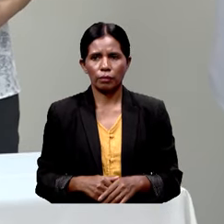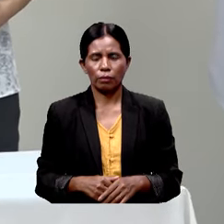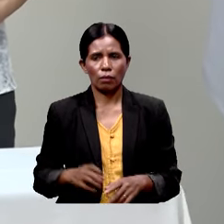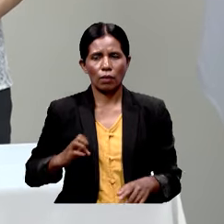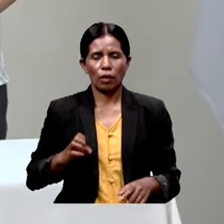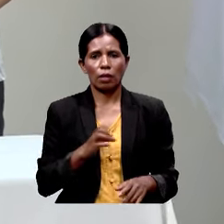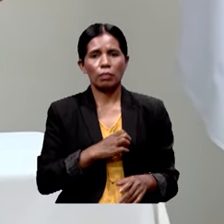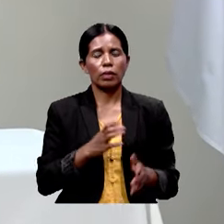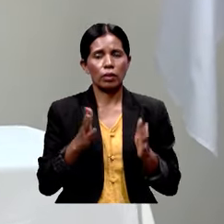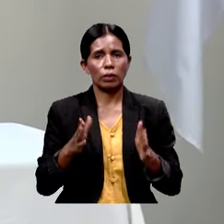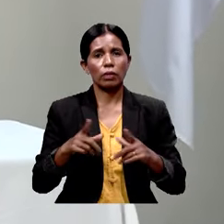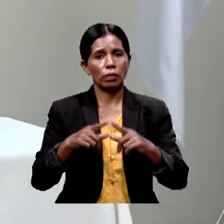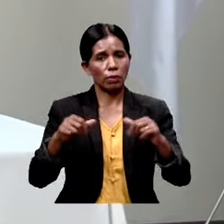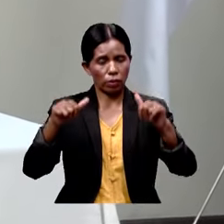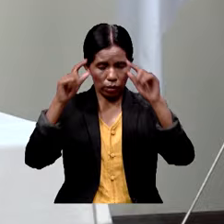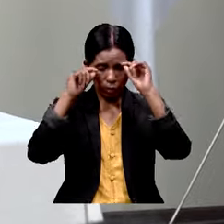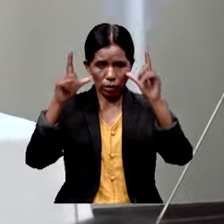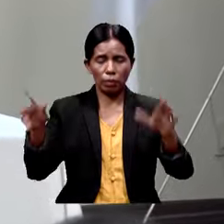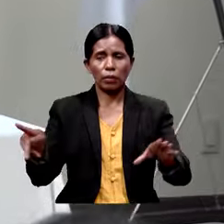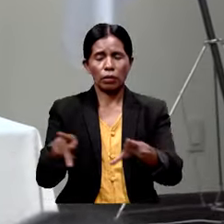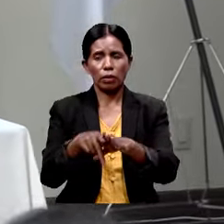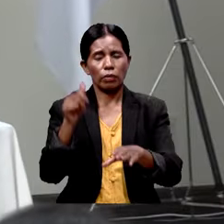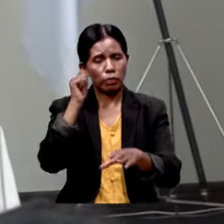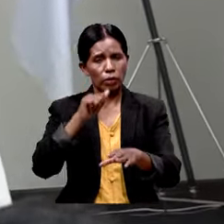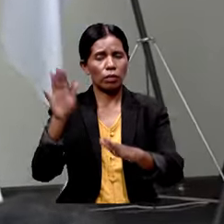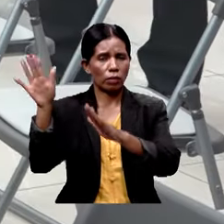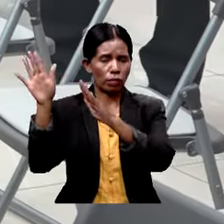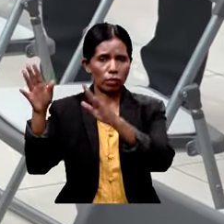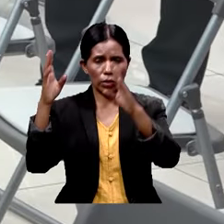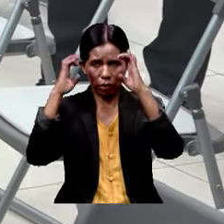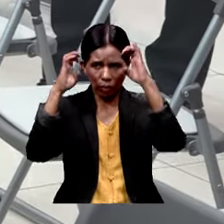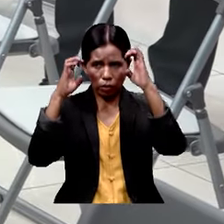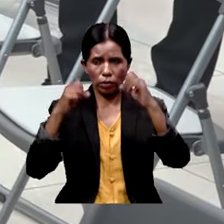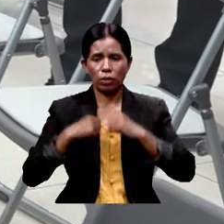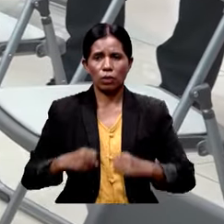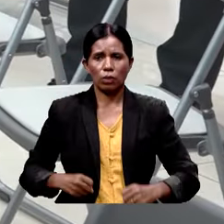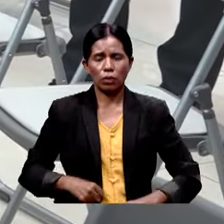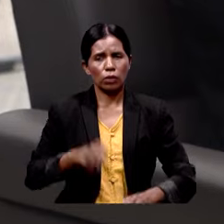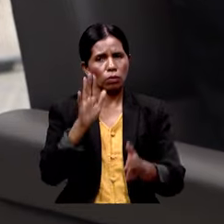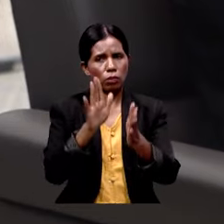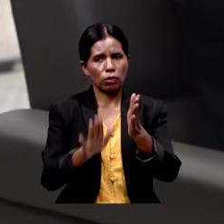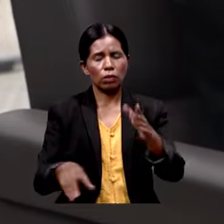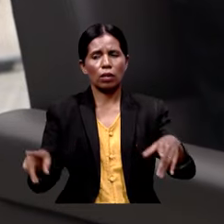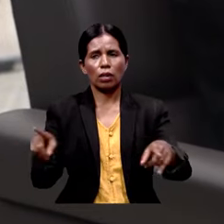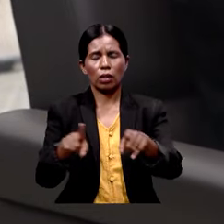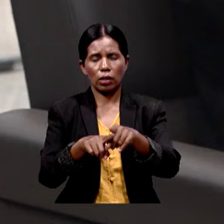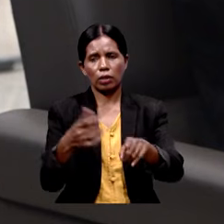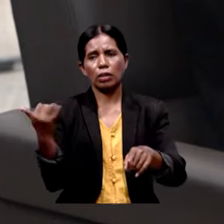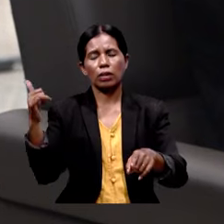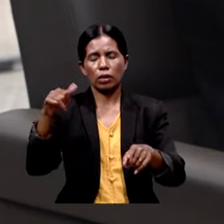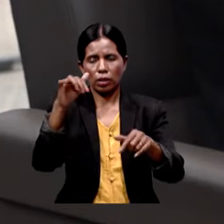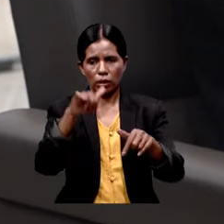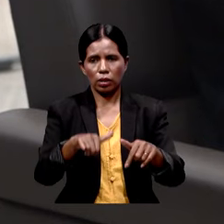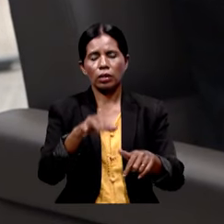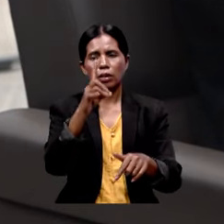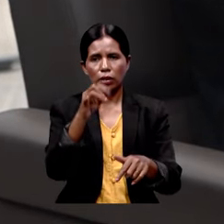Embaixador do Japão e Timor-Leste até tem participação feita e área rural e educação na saúde mínima liu, compara o Sira Nebe, ela e a